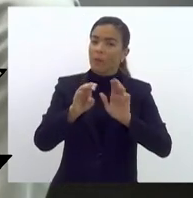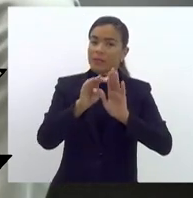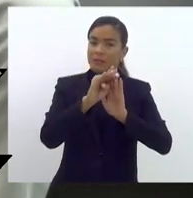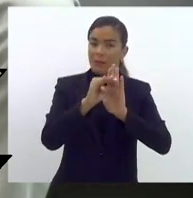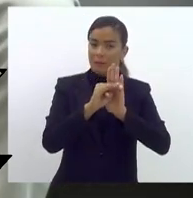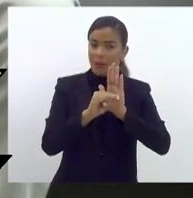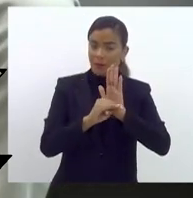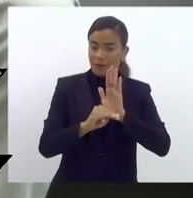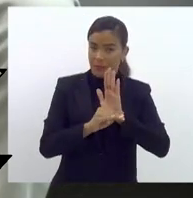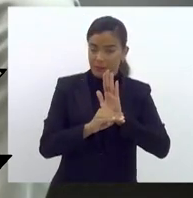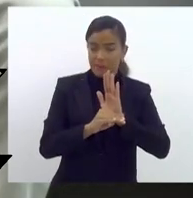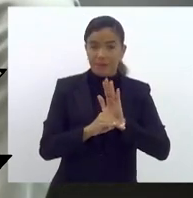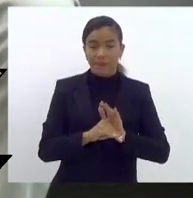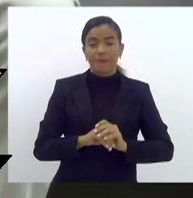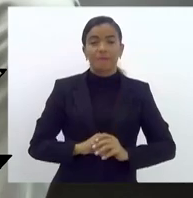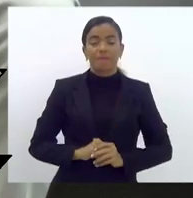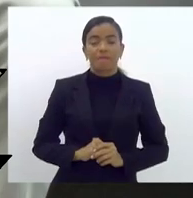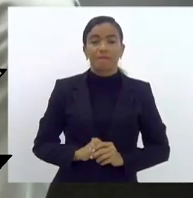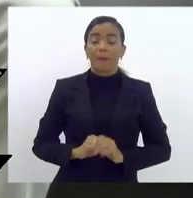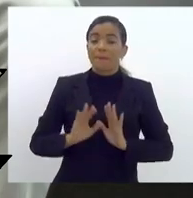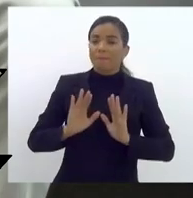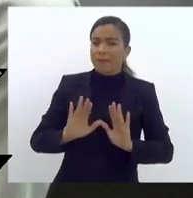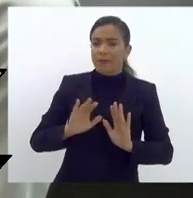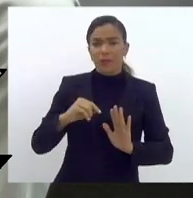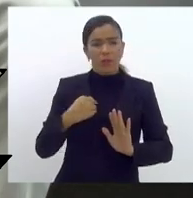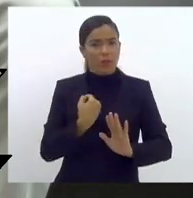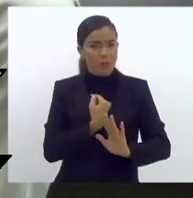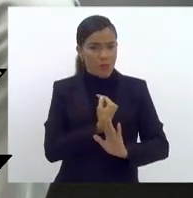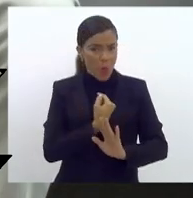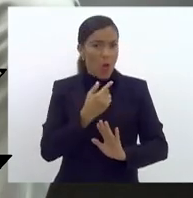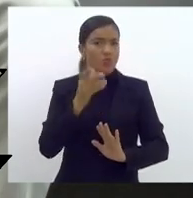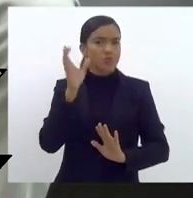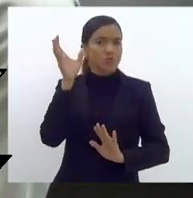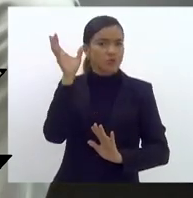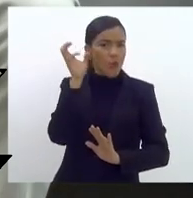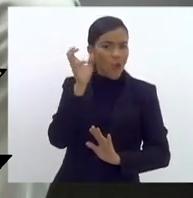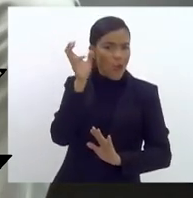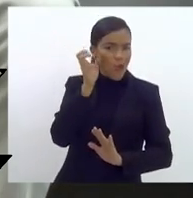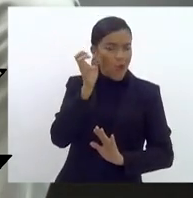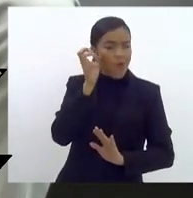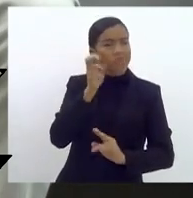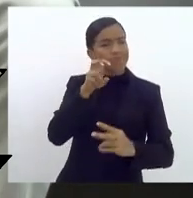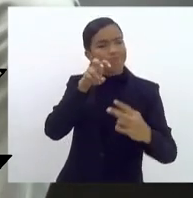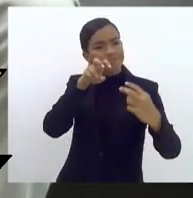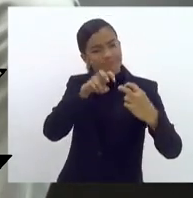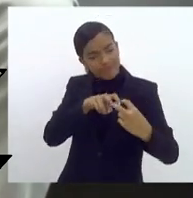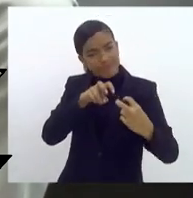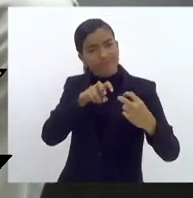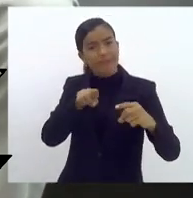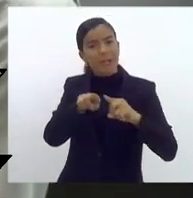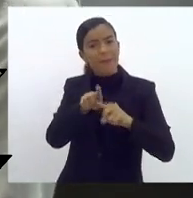de forma que ouvisse mas e participassemos diretamente